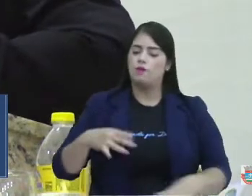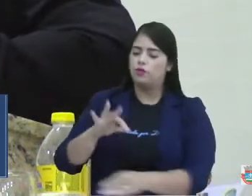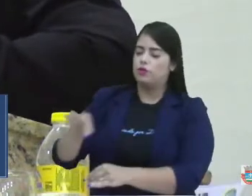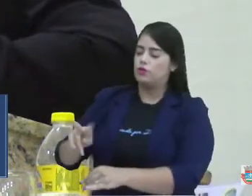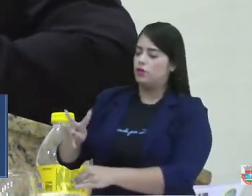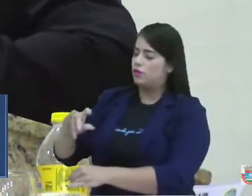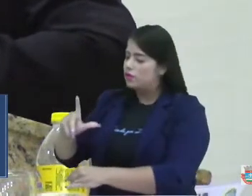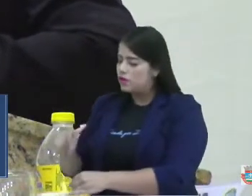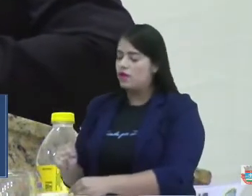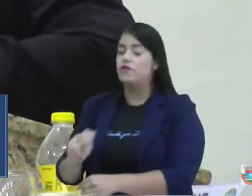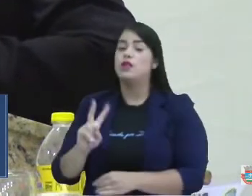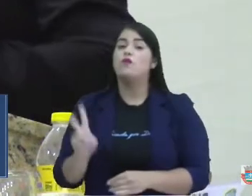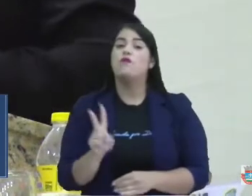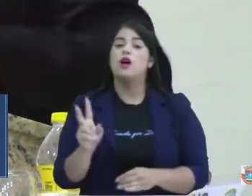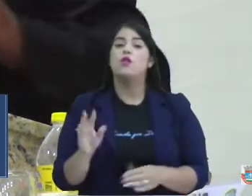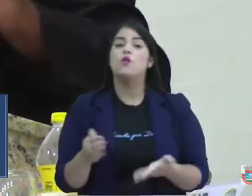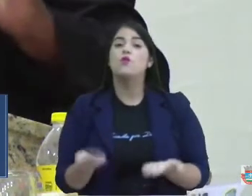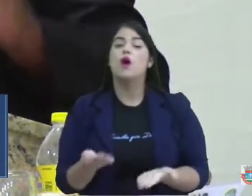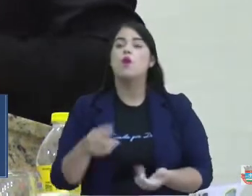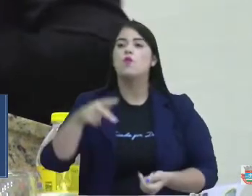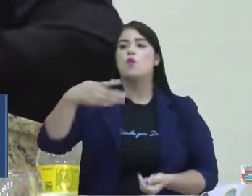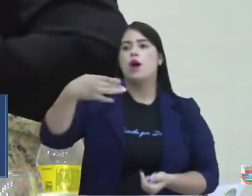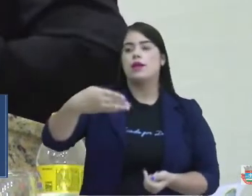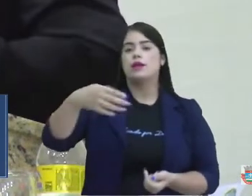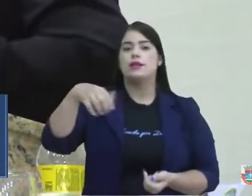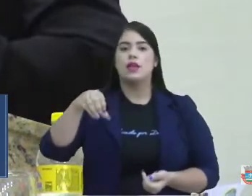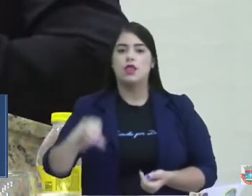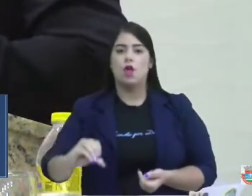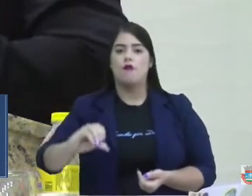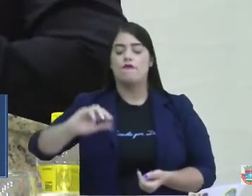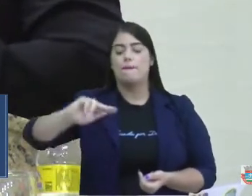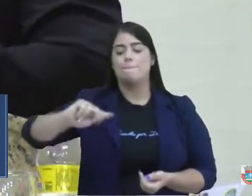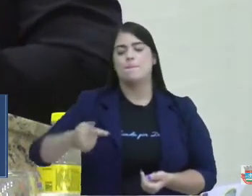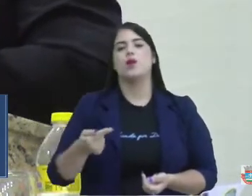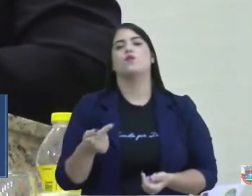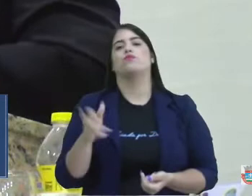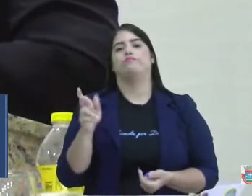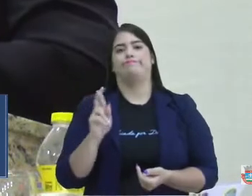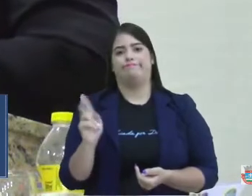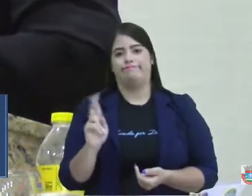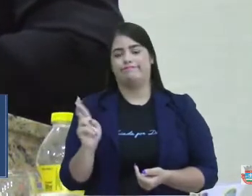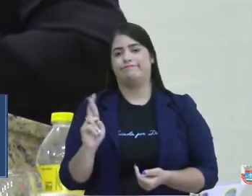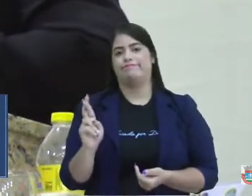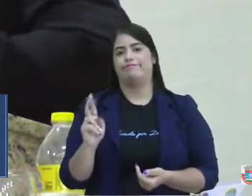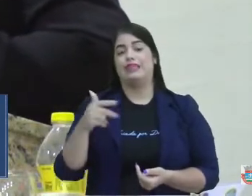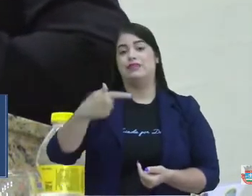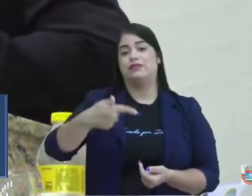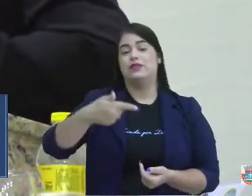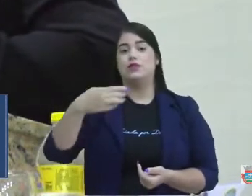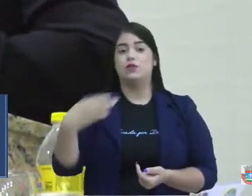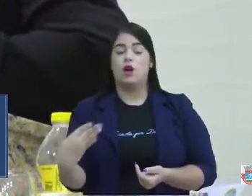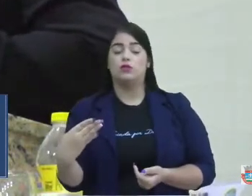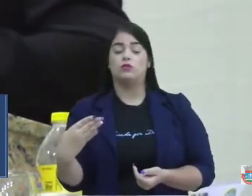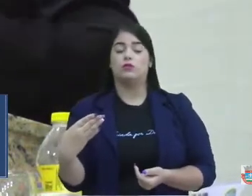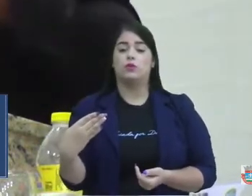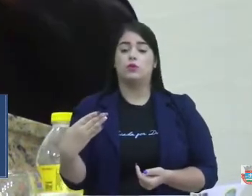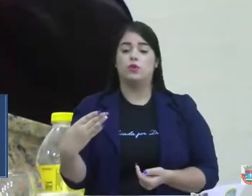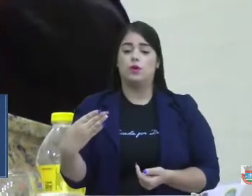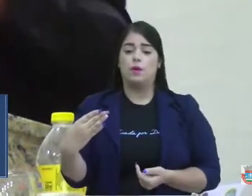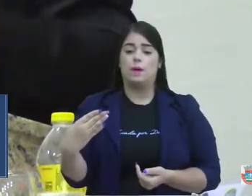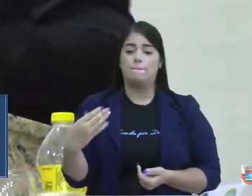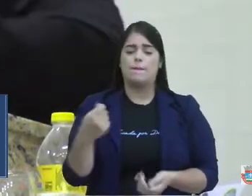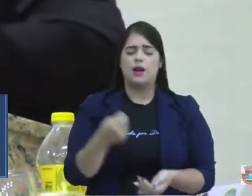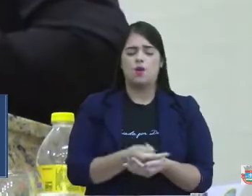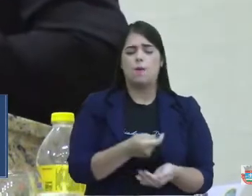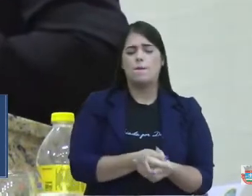valor de R$ 49 mil, reais, sendo 24 para comprar o